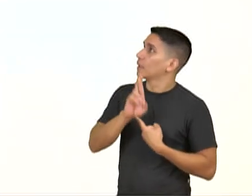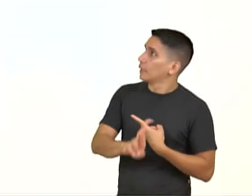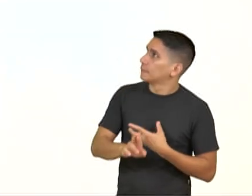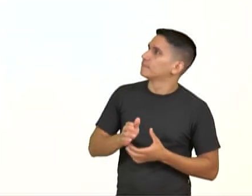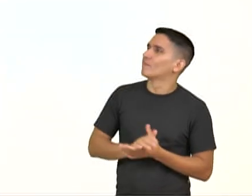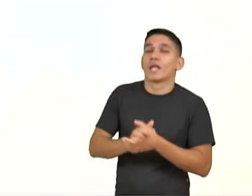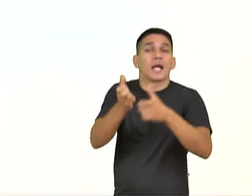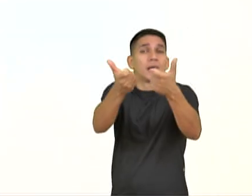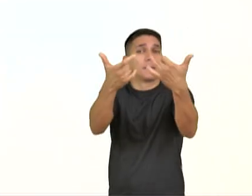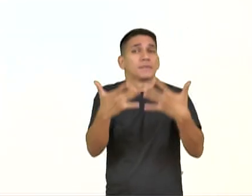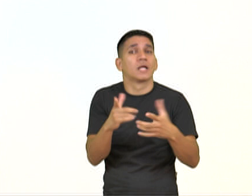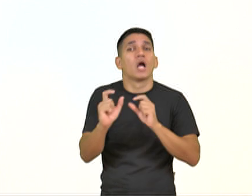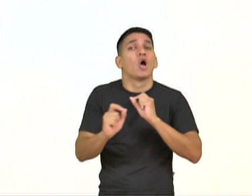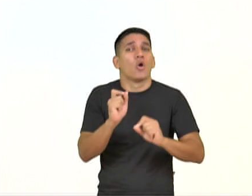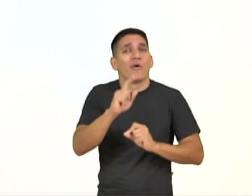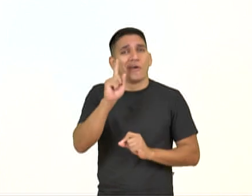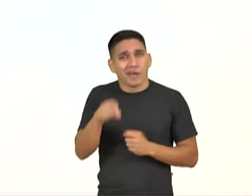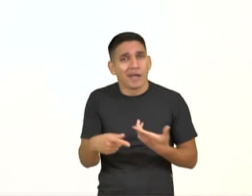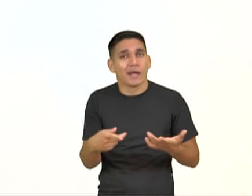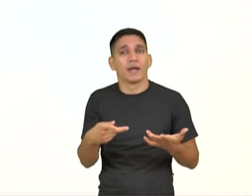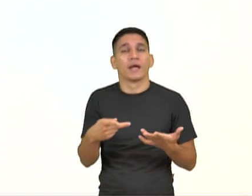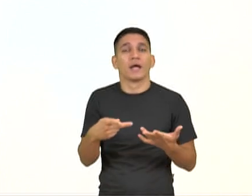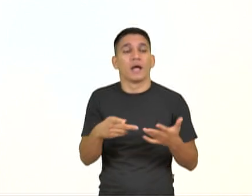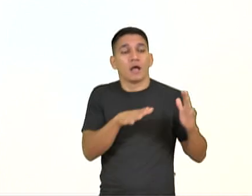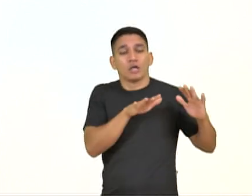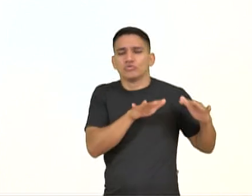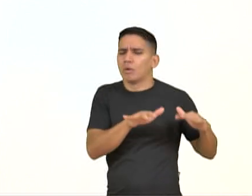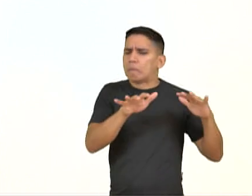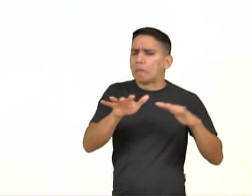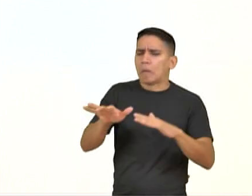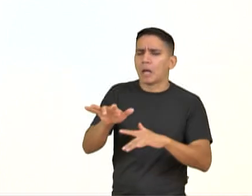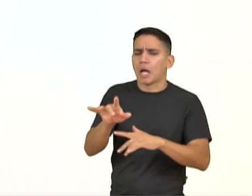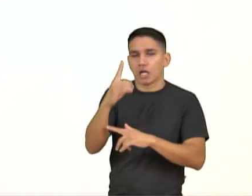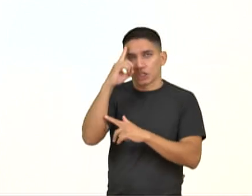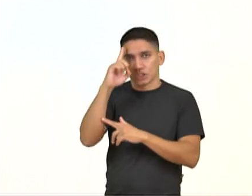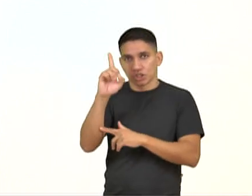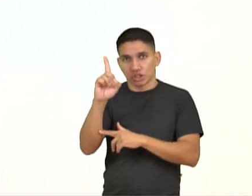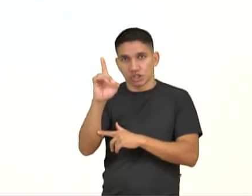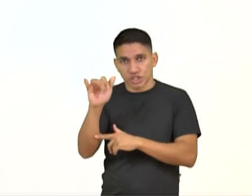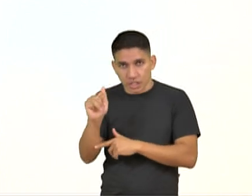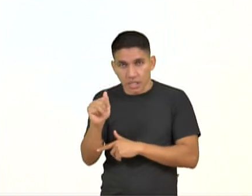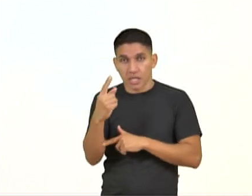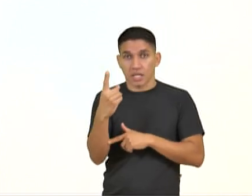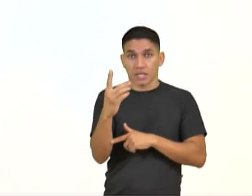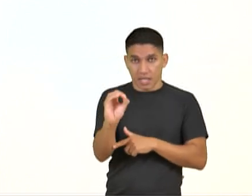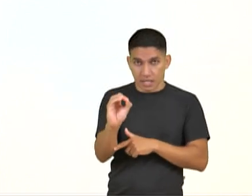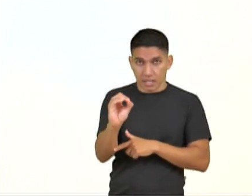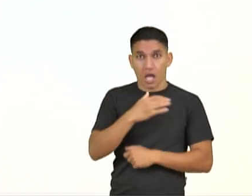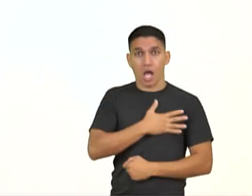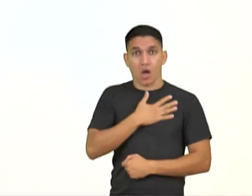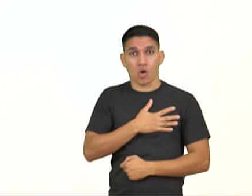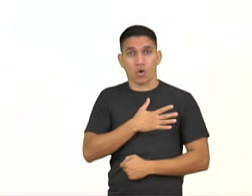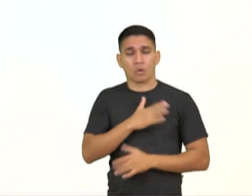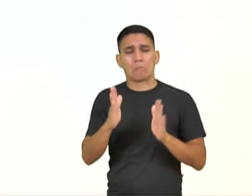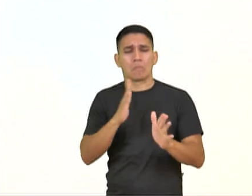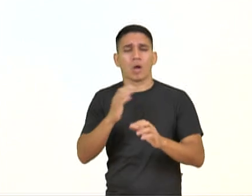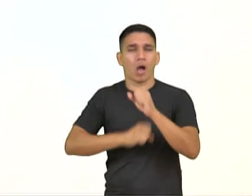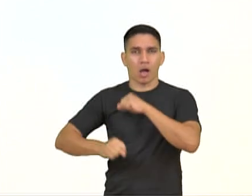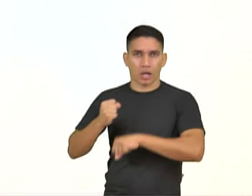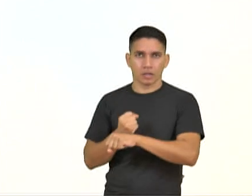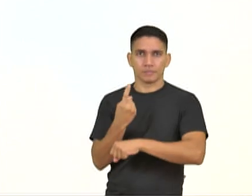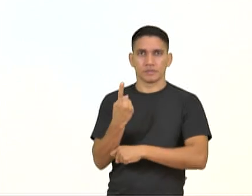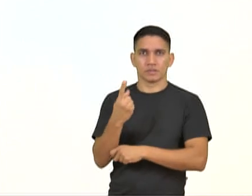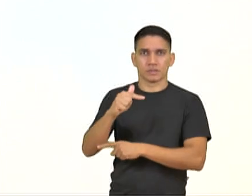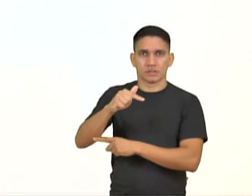vocês explicassem o que foi a chamada Jornada de 10 de agosto, que ocorreu em 1792.